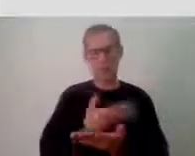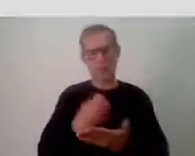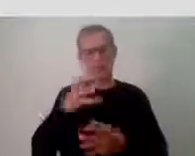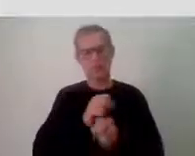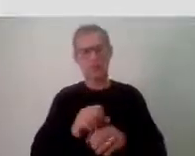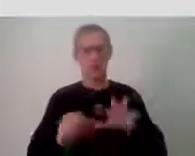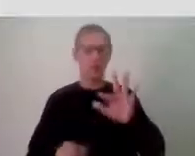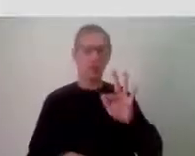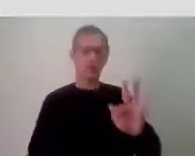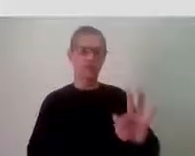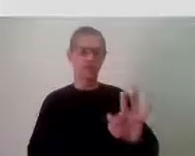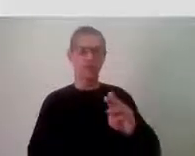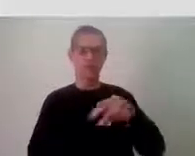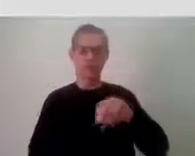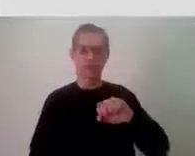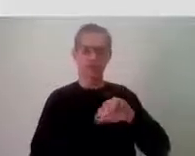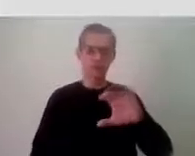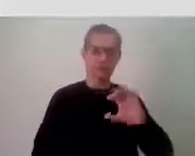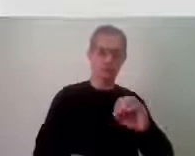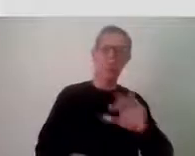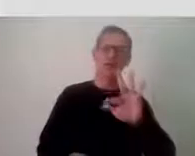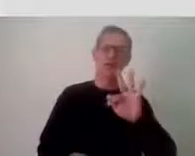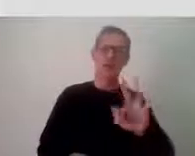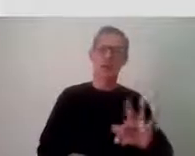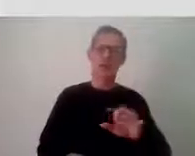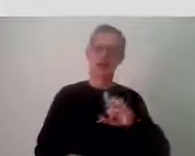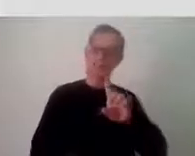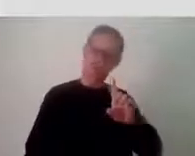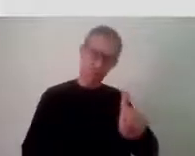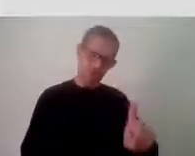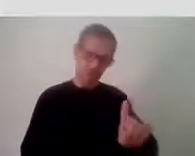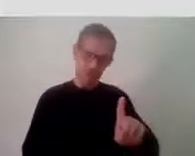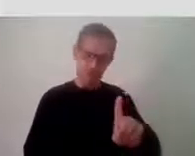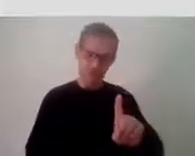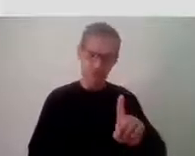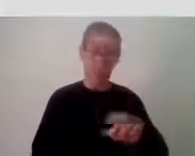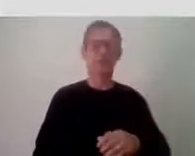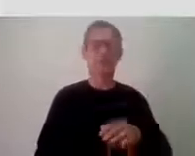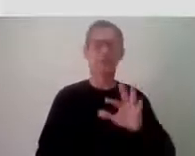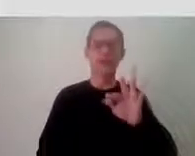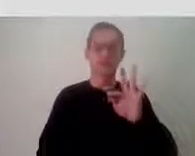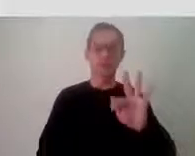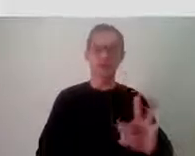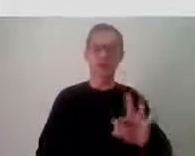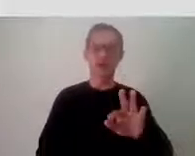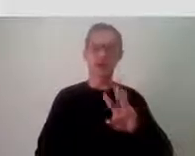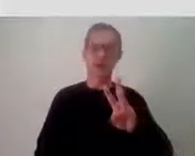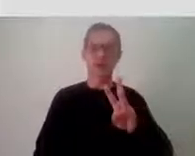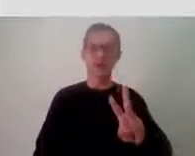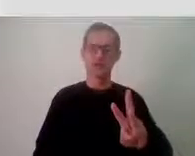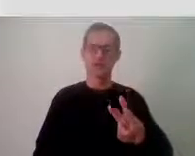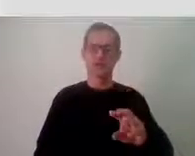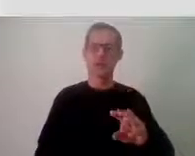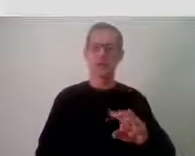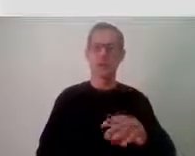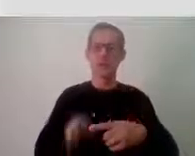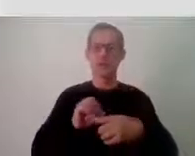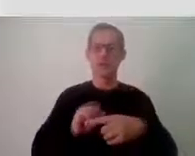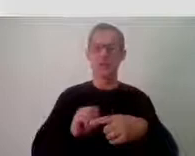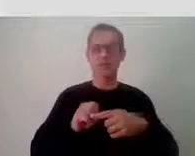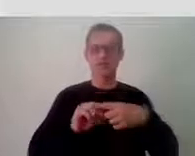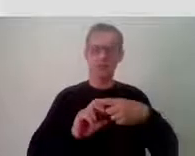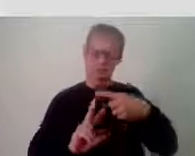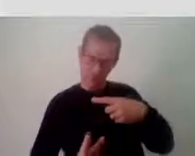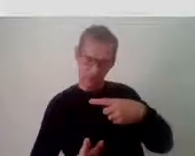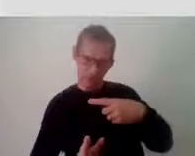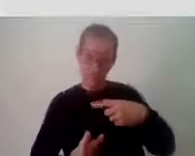o f de meio, o f de 1, o f de 3 meios e o f de